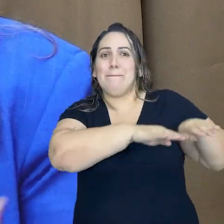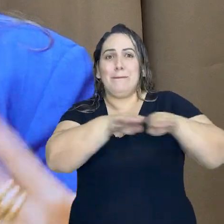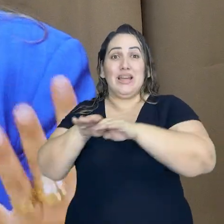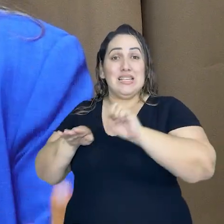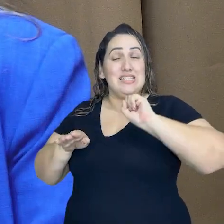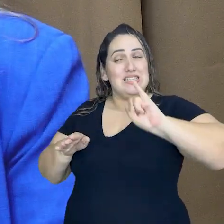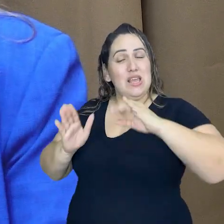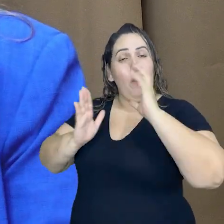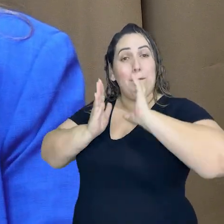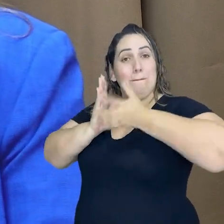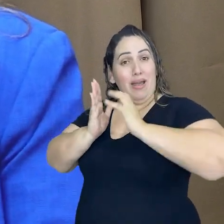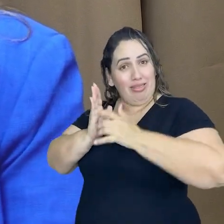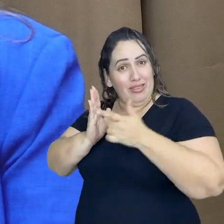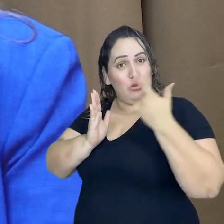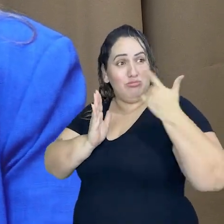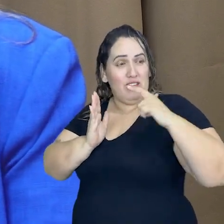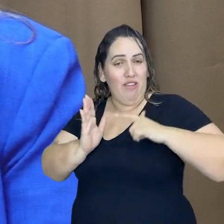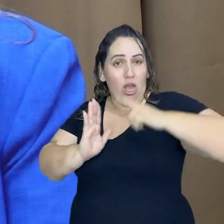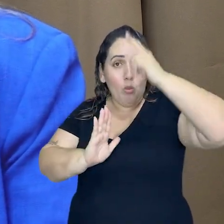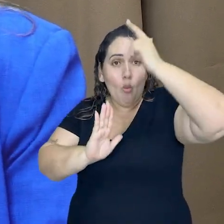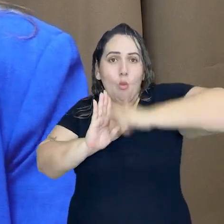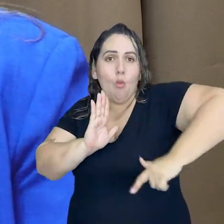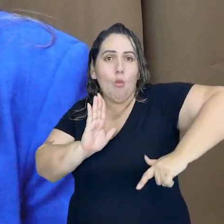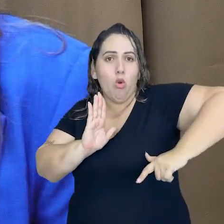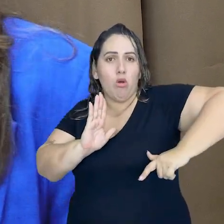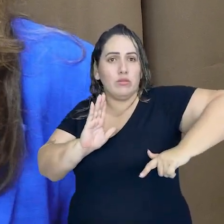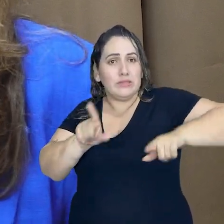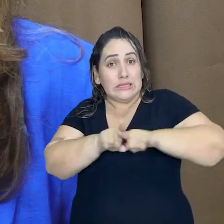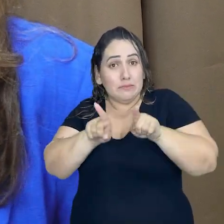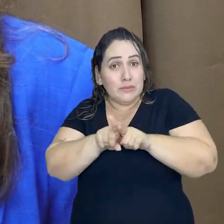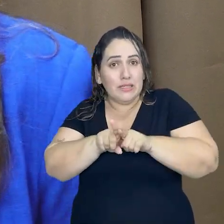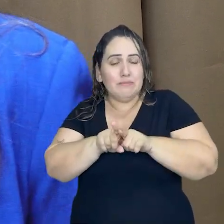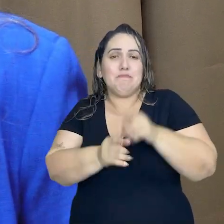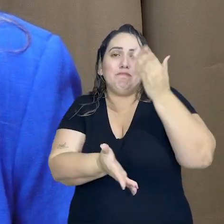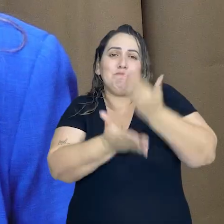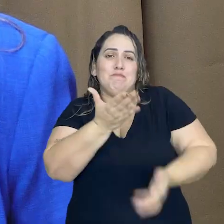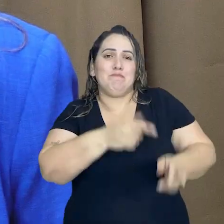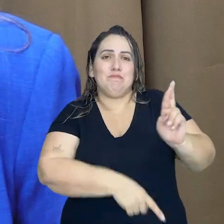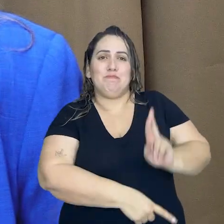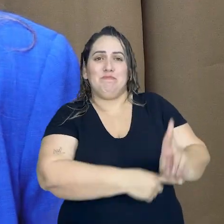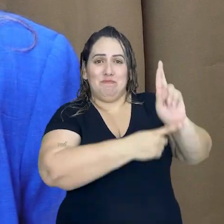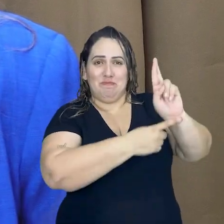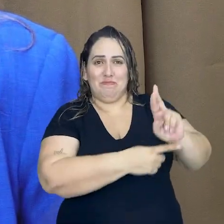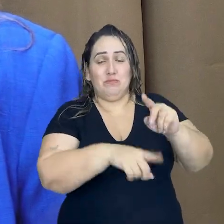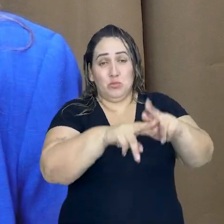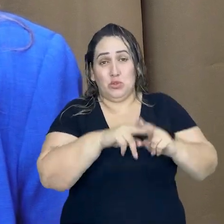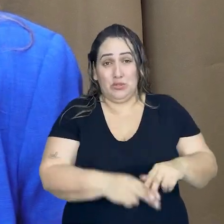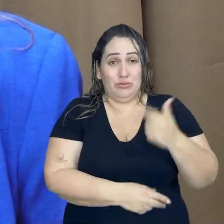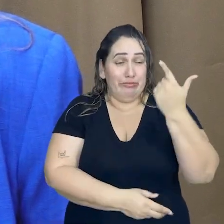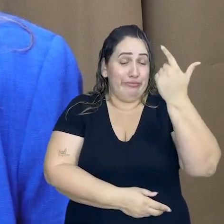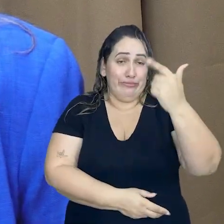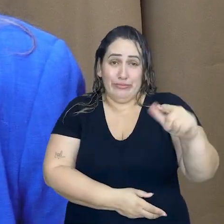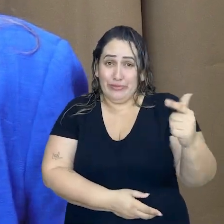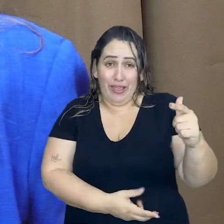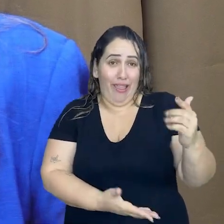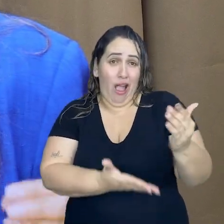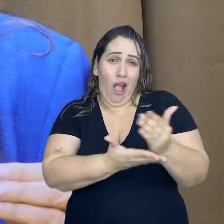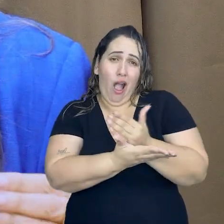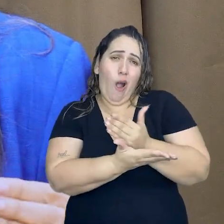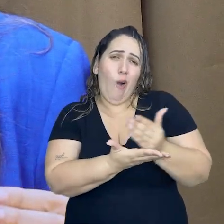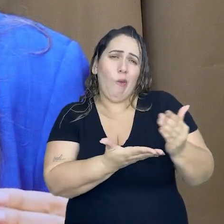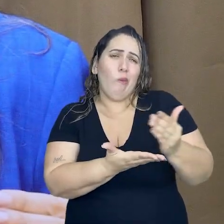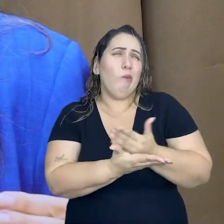representatividade e de nada valeria essa regra. Então, existe alguns, digamos assim,